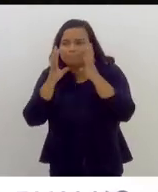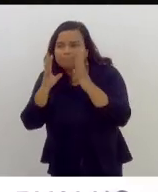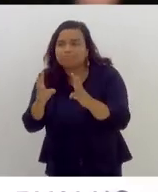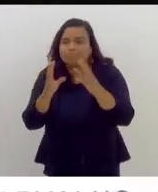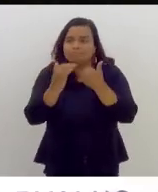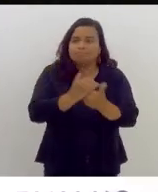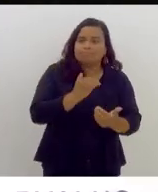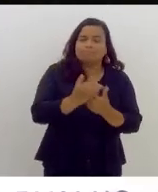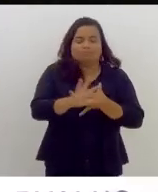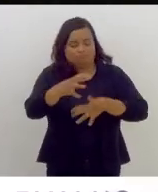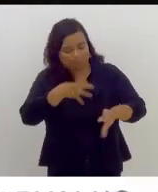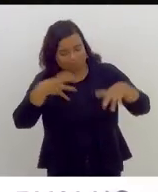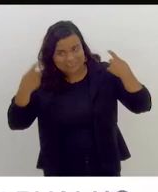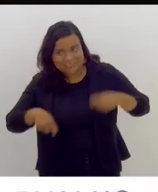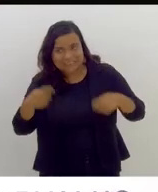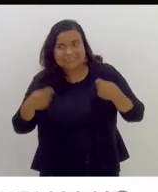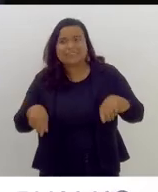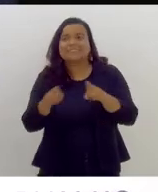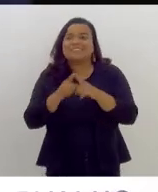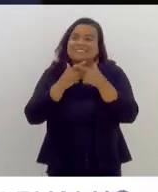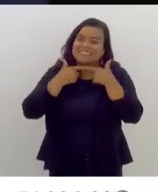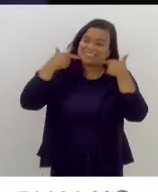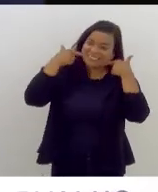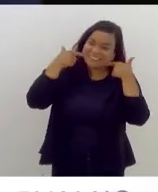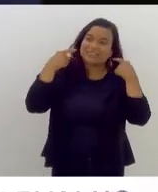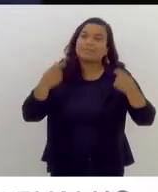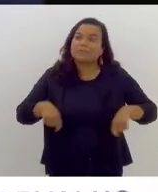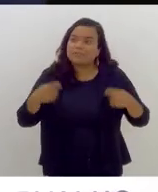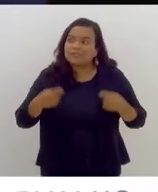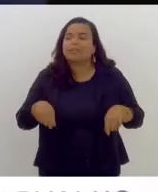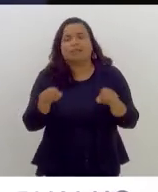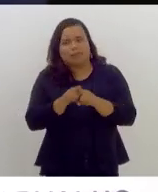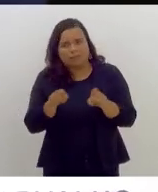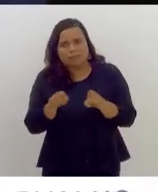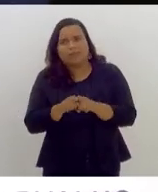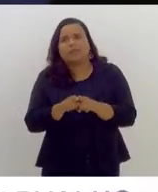ter empatia, tem que ter simpatia, tem que ter